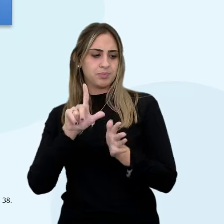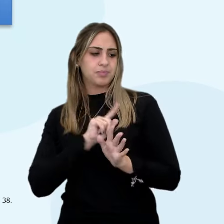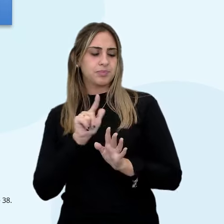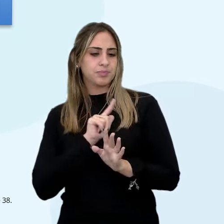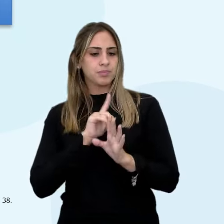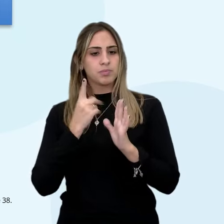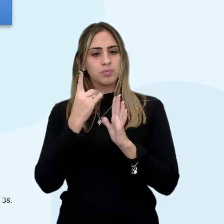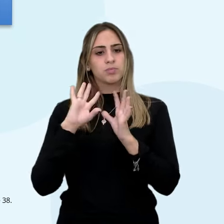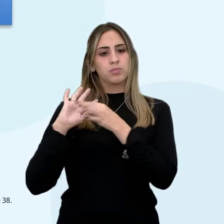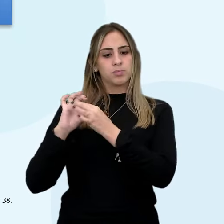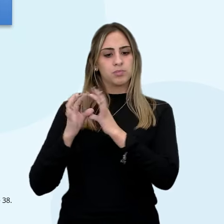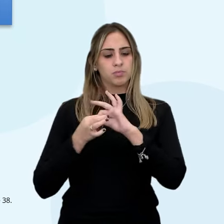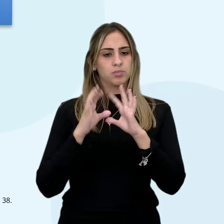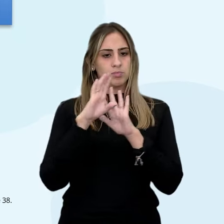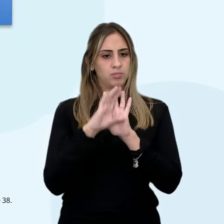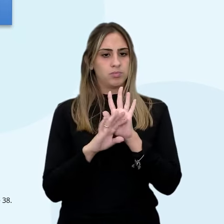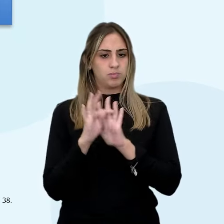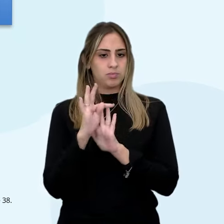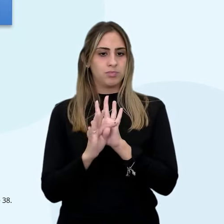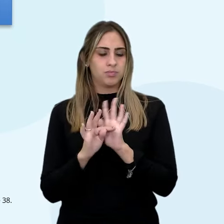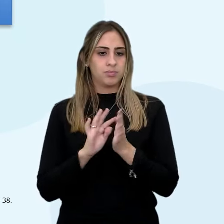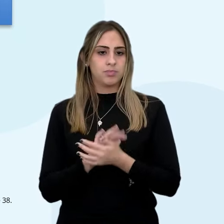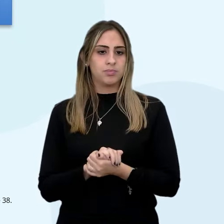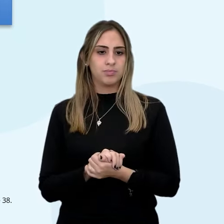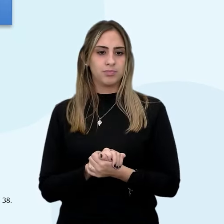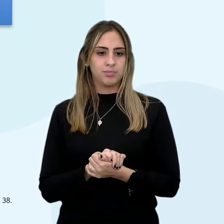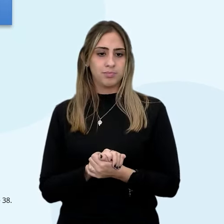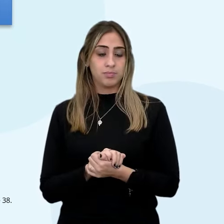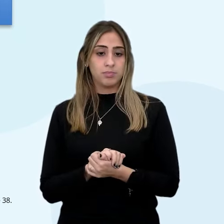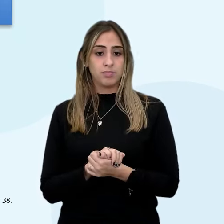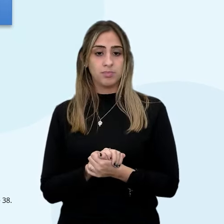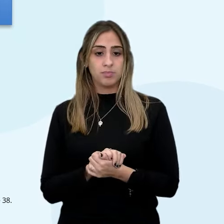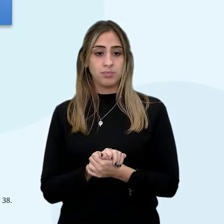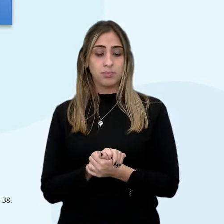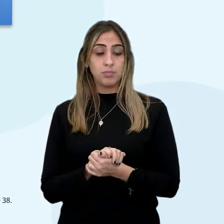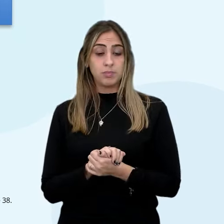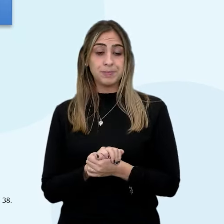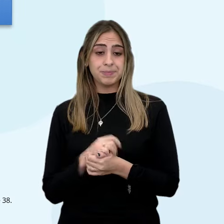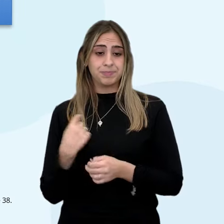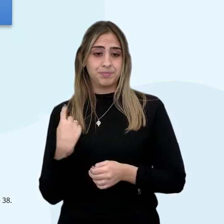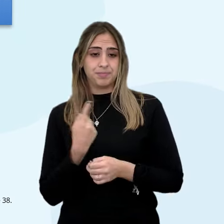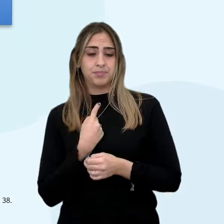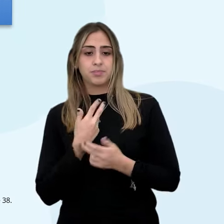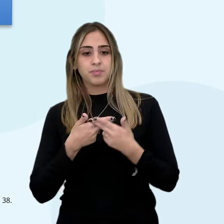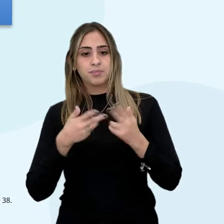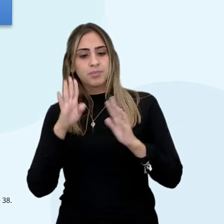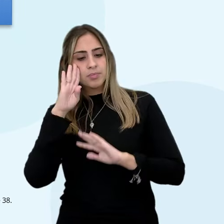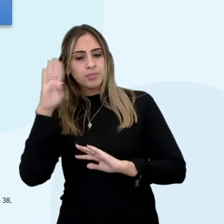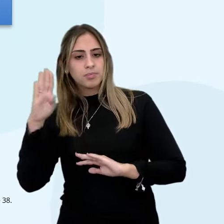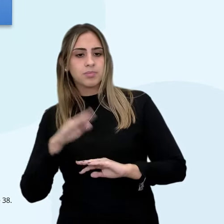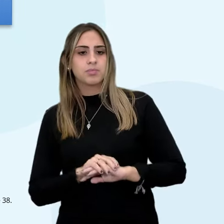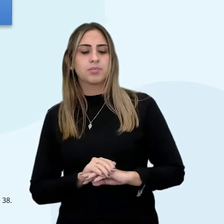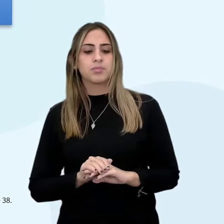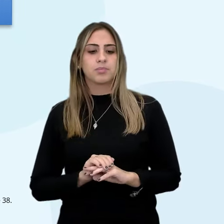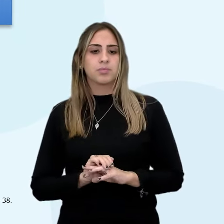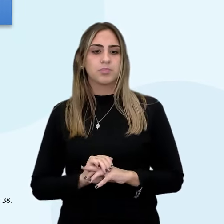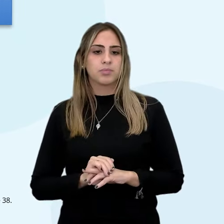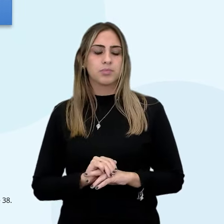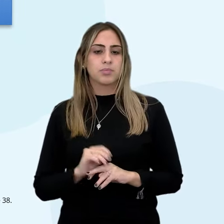contextualização pensando nos elementos constitutivo do som e da música focando principalmente em